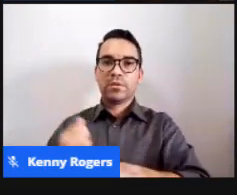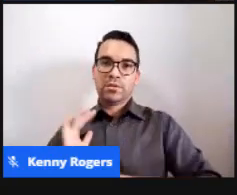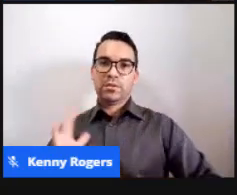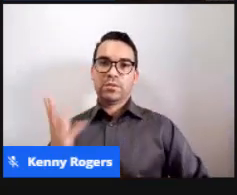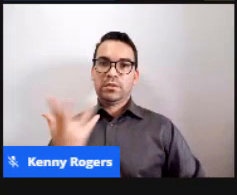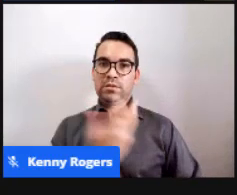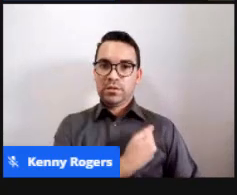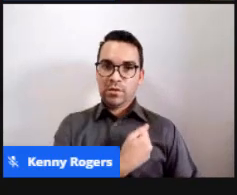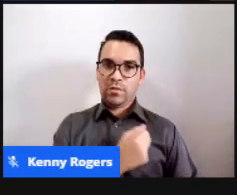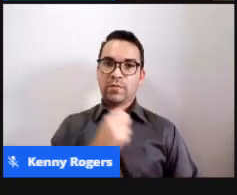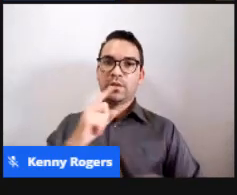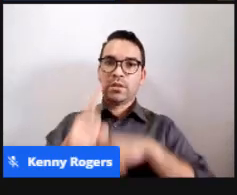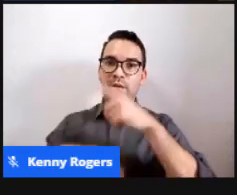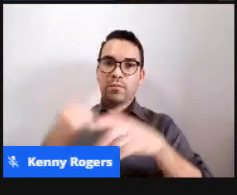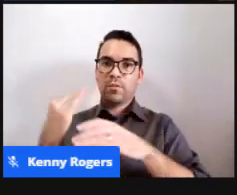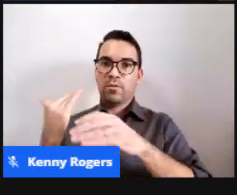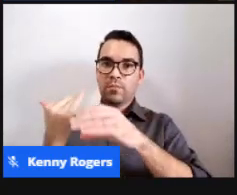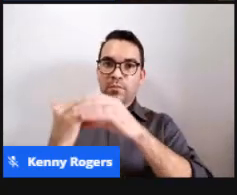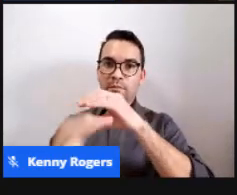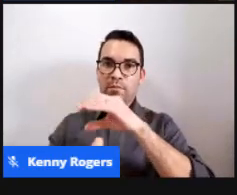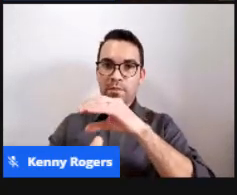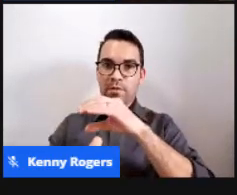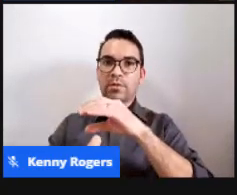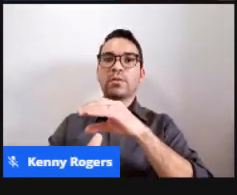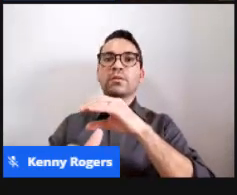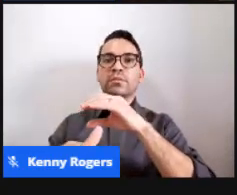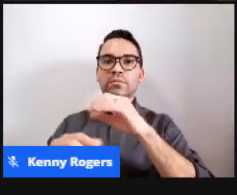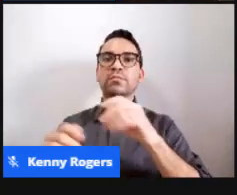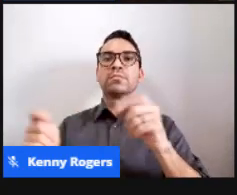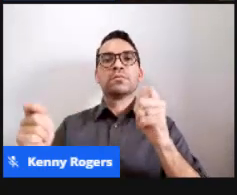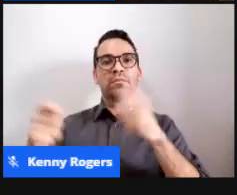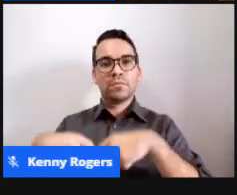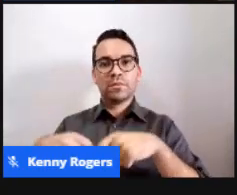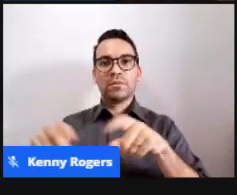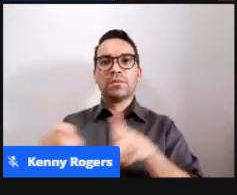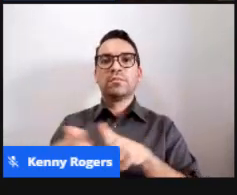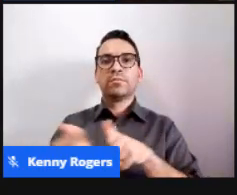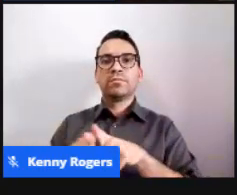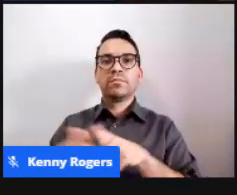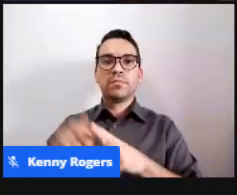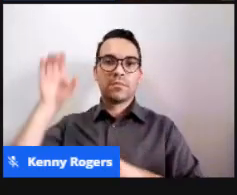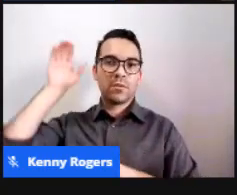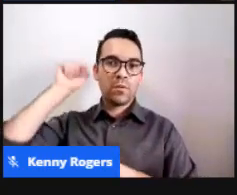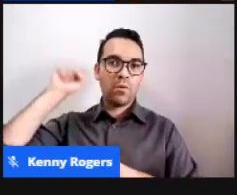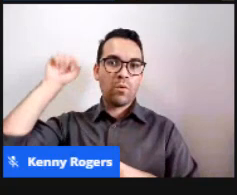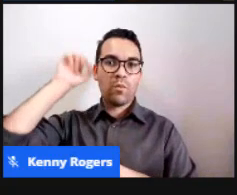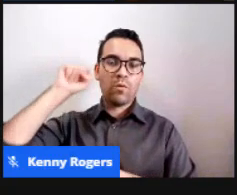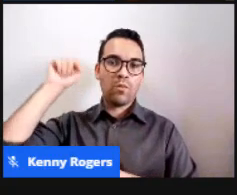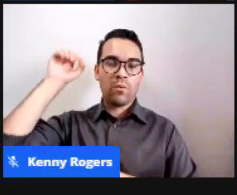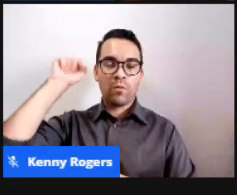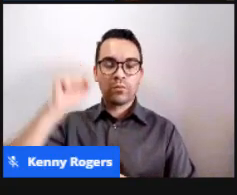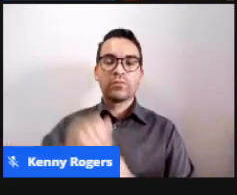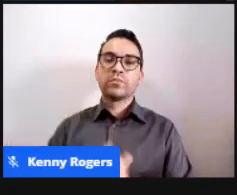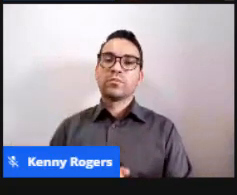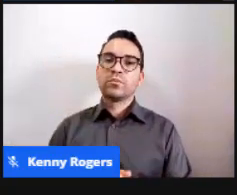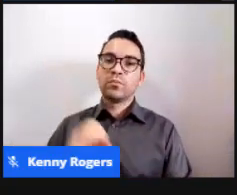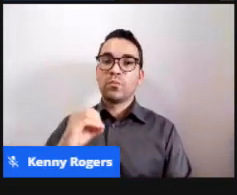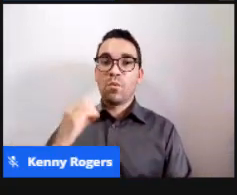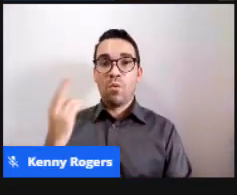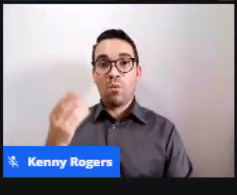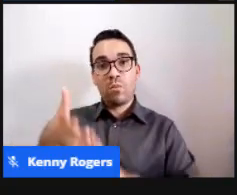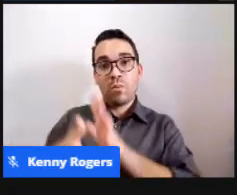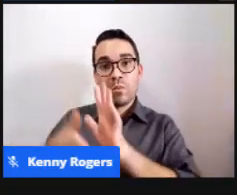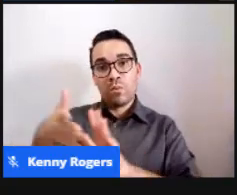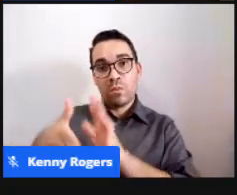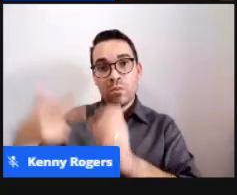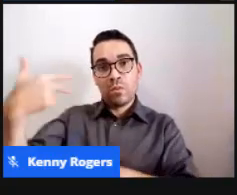estão, né? Em casa, às vezes. Então, vamos. Eu sei que vocês fizeram isso muito ano passado. Tem